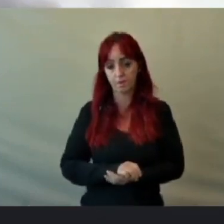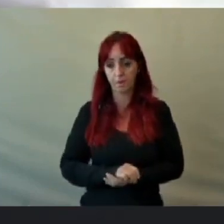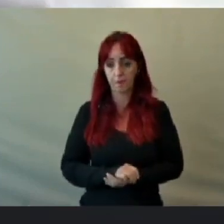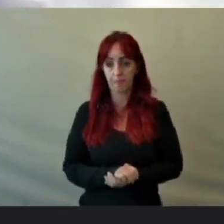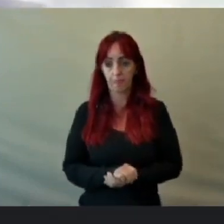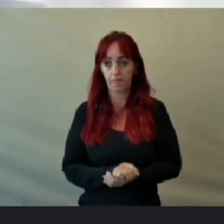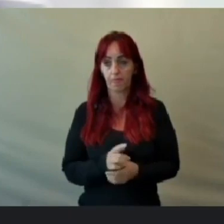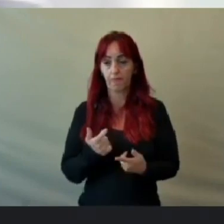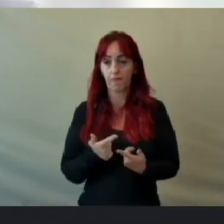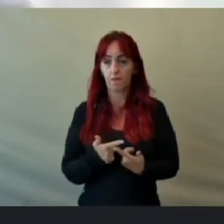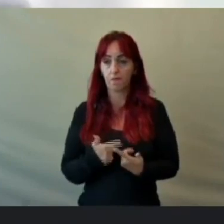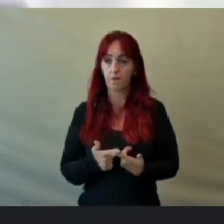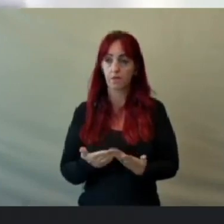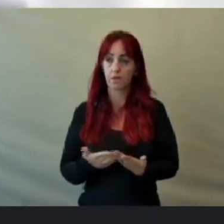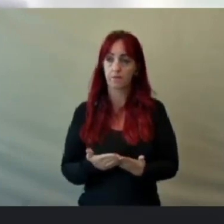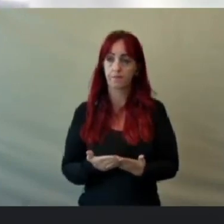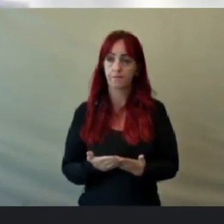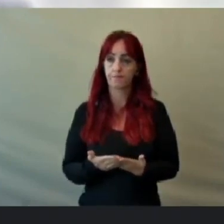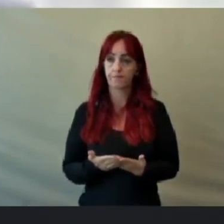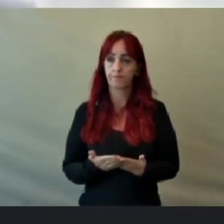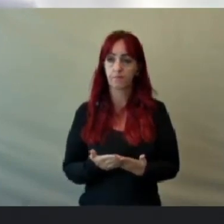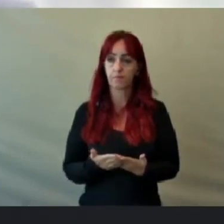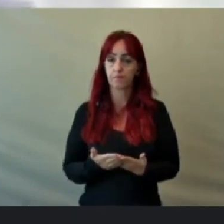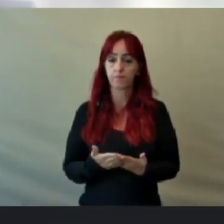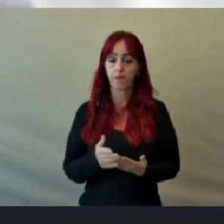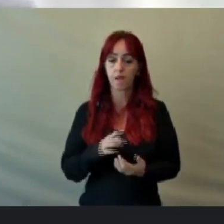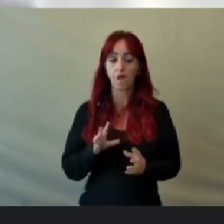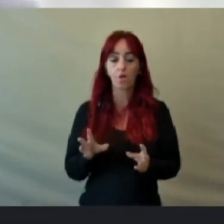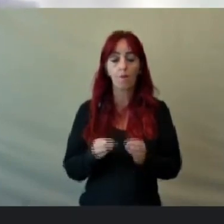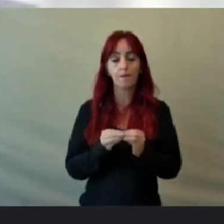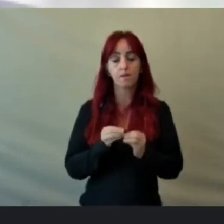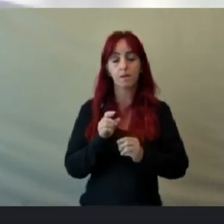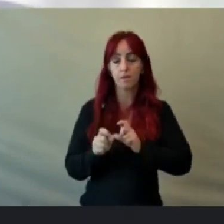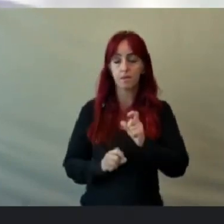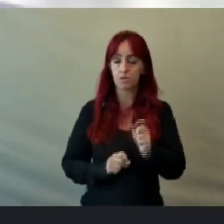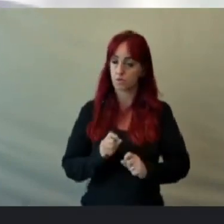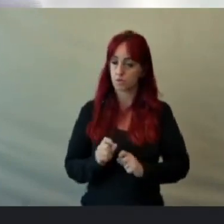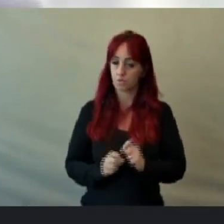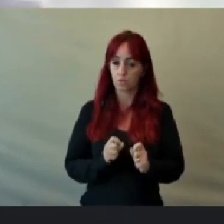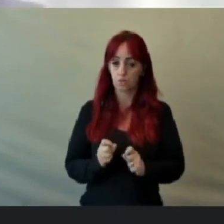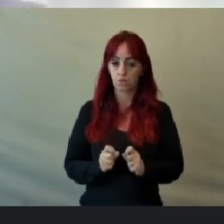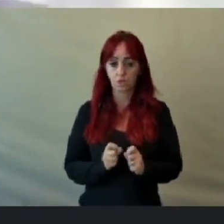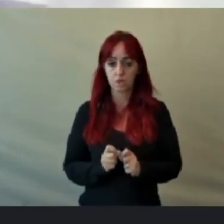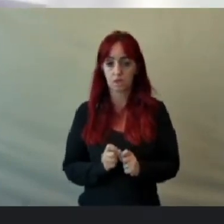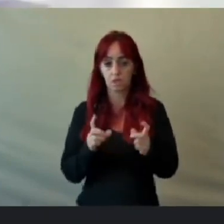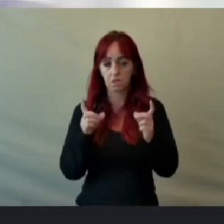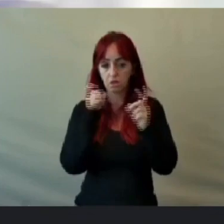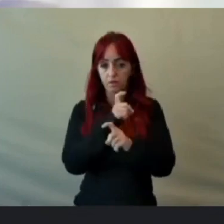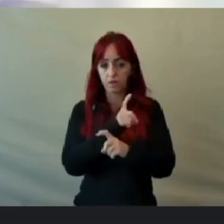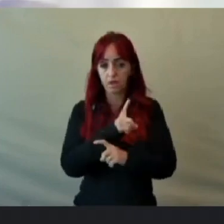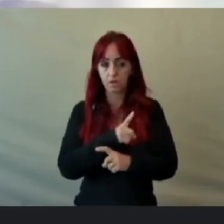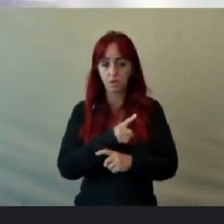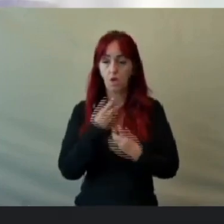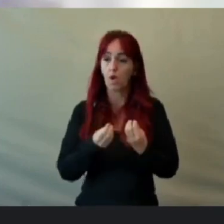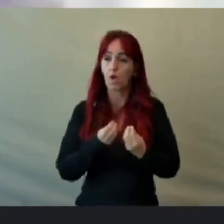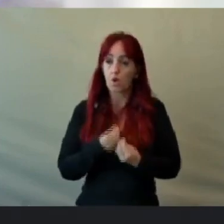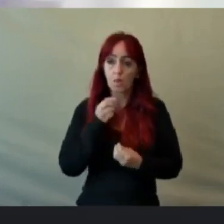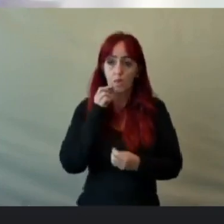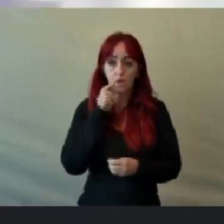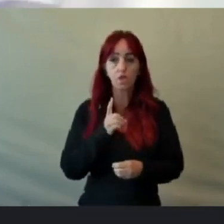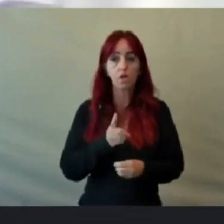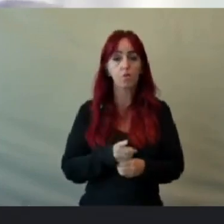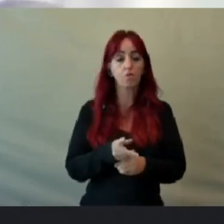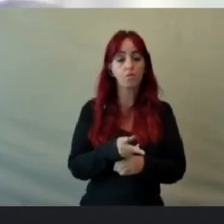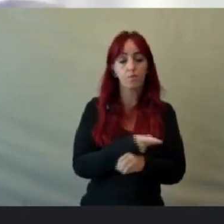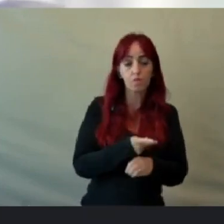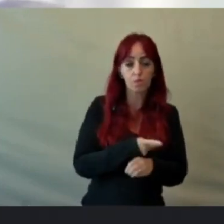é completamente assim nebulosa onde é que eu busco a sociedade onde é que eu responsabilizo a sociedade e o estado